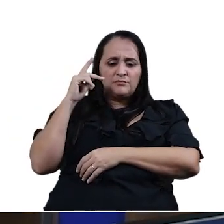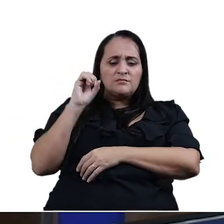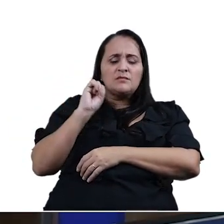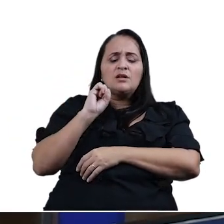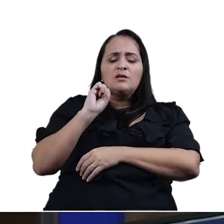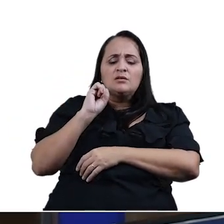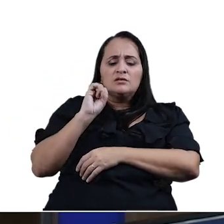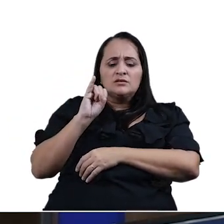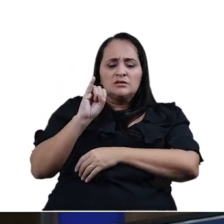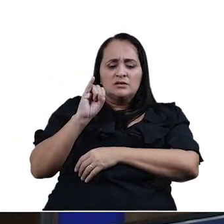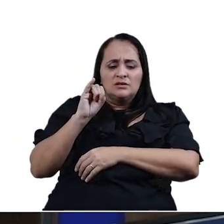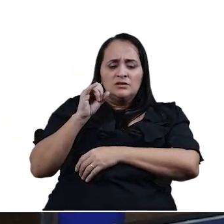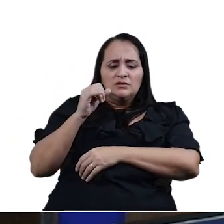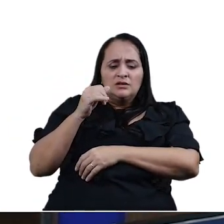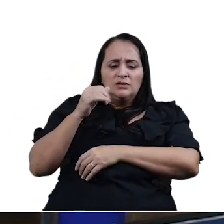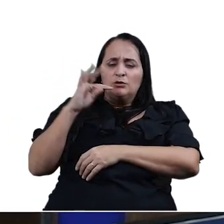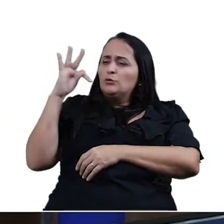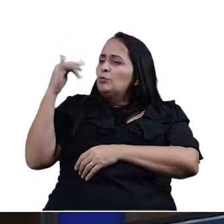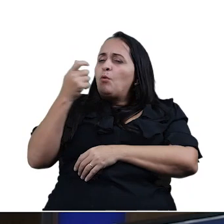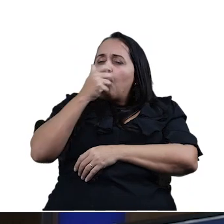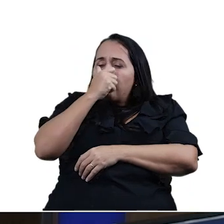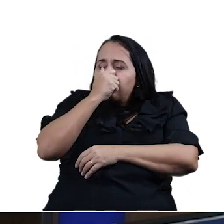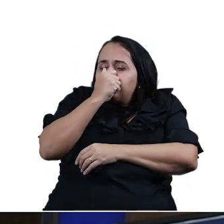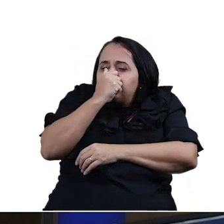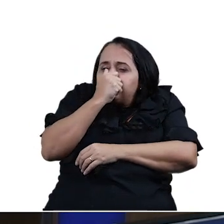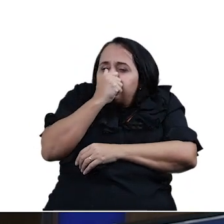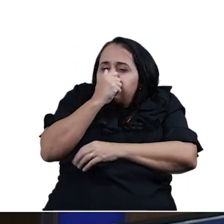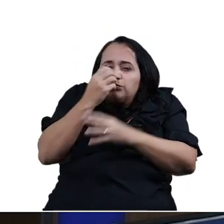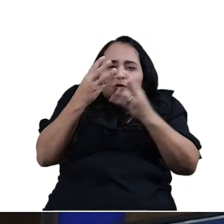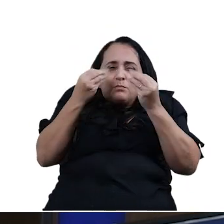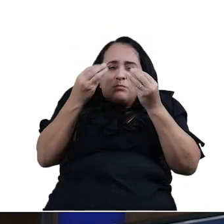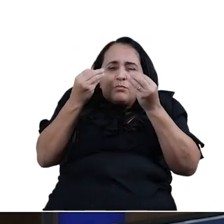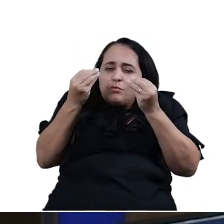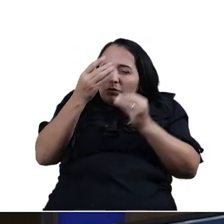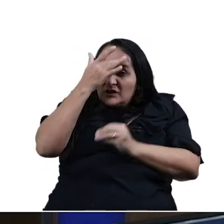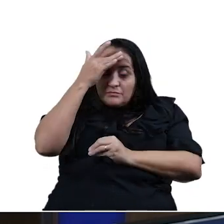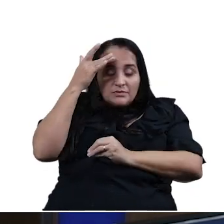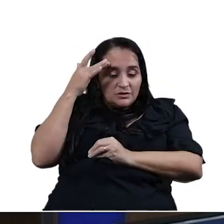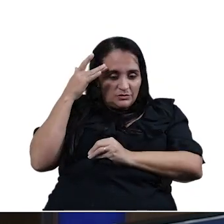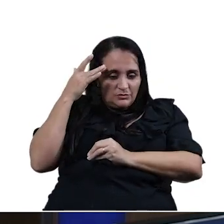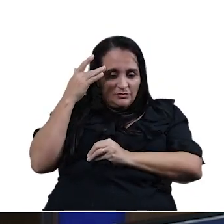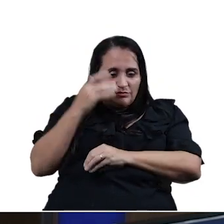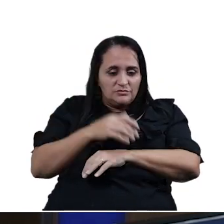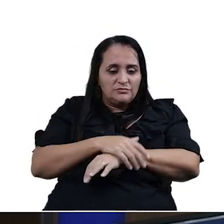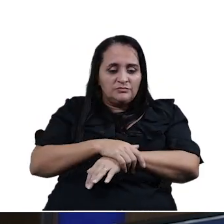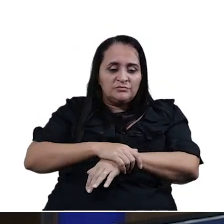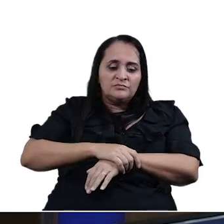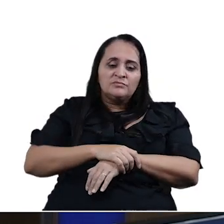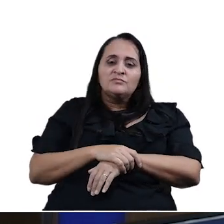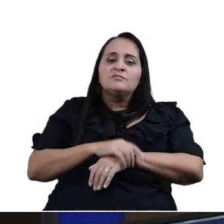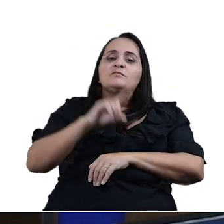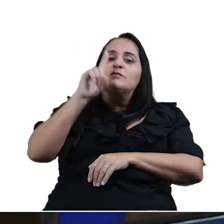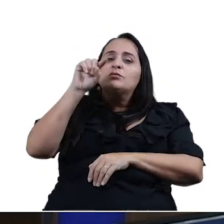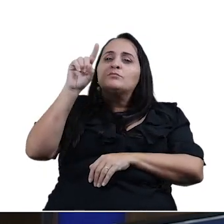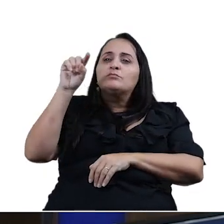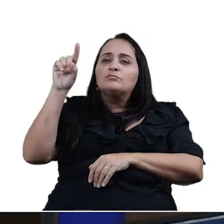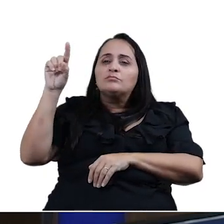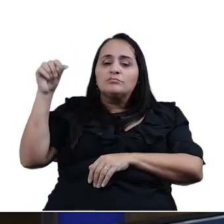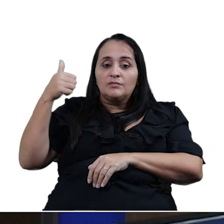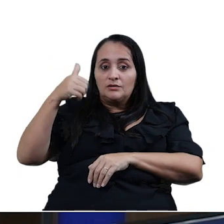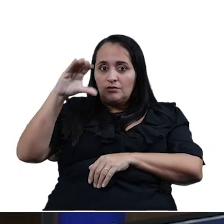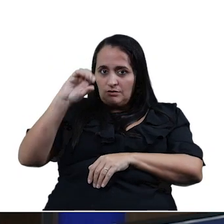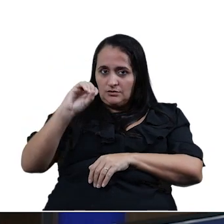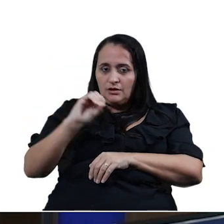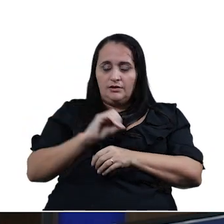10, a gente ficava aqui com o hotel. Quando ele estava todo lotadinho, ó, 1, 2, 3, 4, 5, 6, 7, 8, 9, 10. 1,